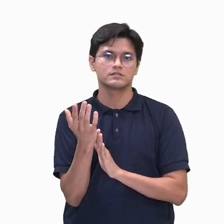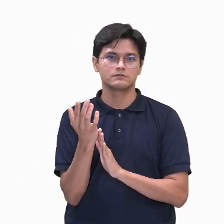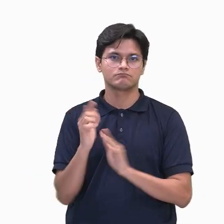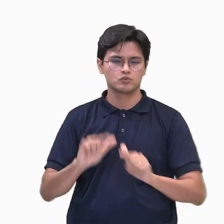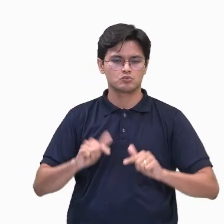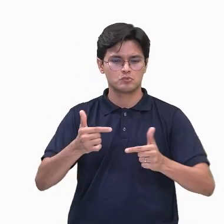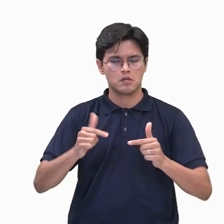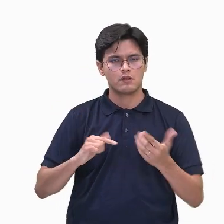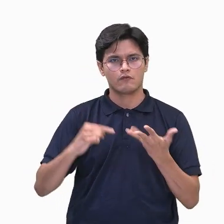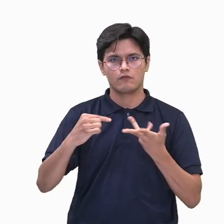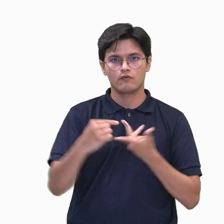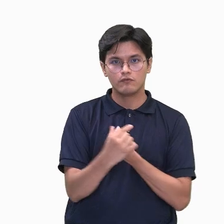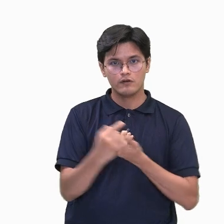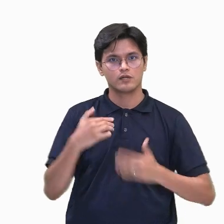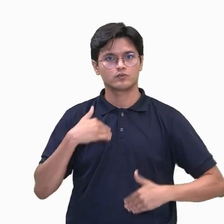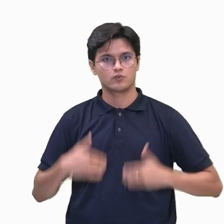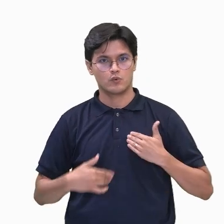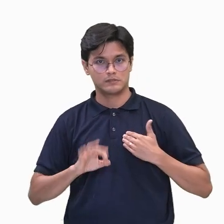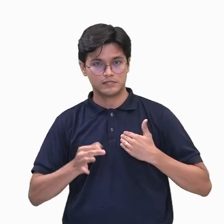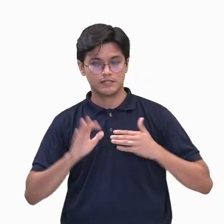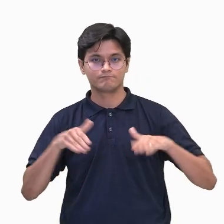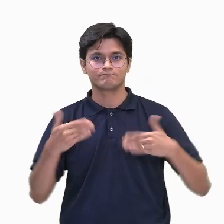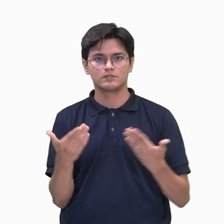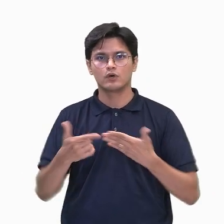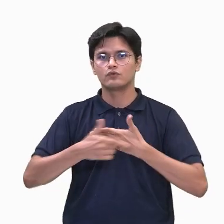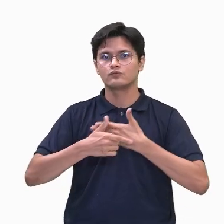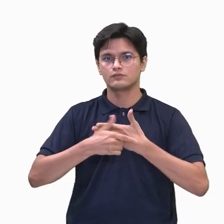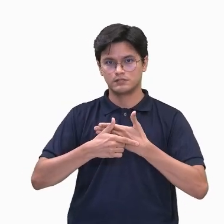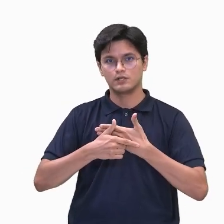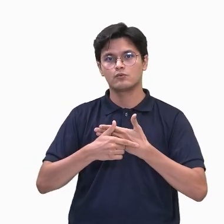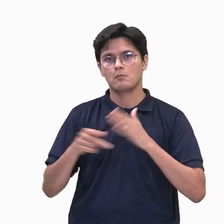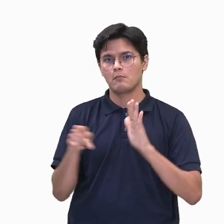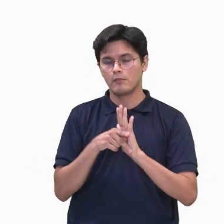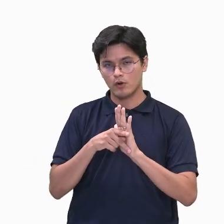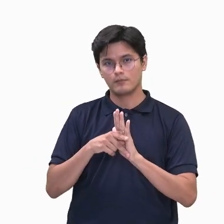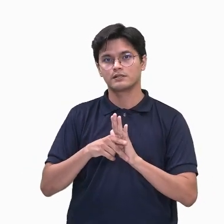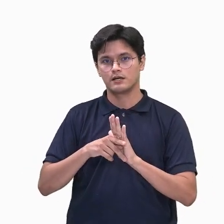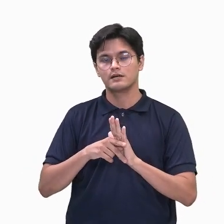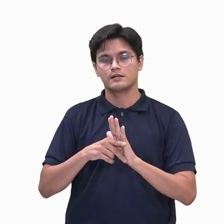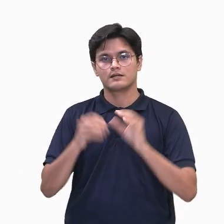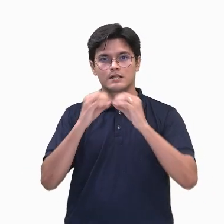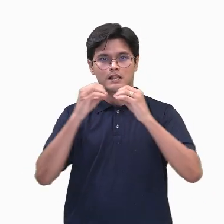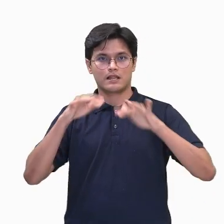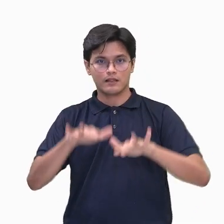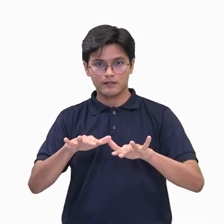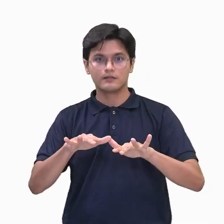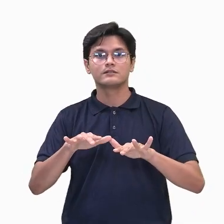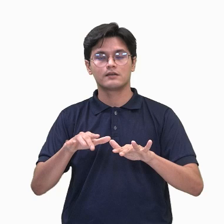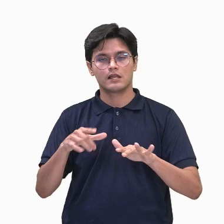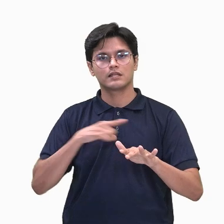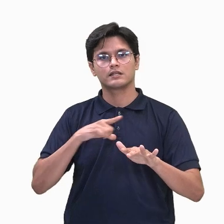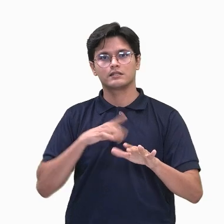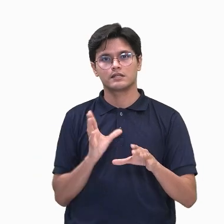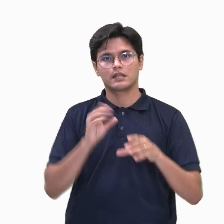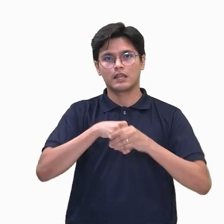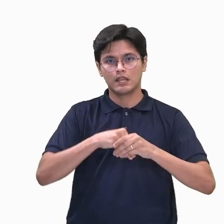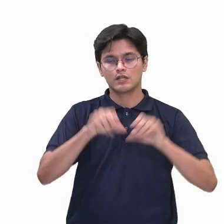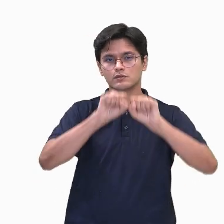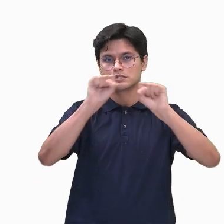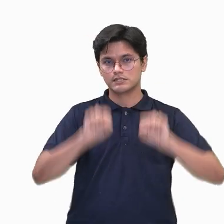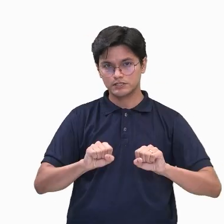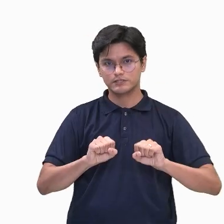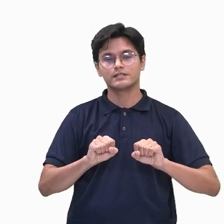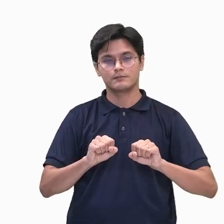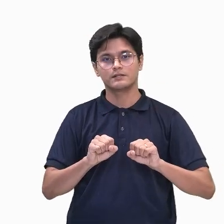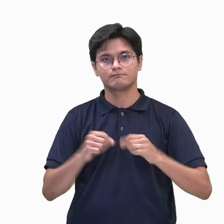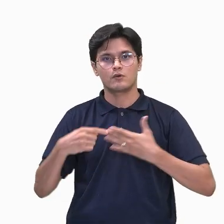fazer essa função são as glândulas. Olha aí, as glândulas elas fazem parte do sistema endócrino e podem